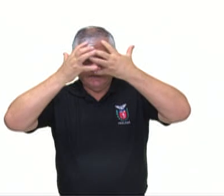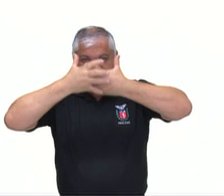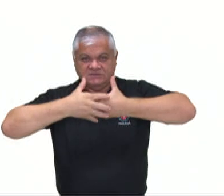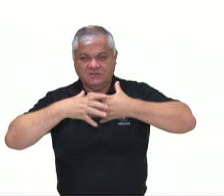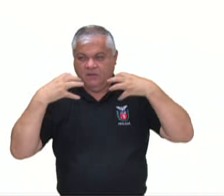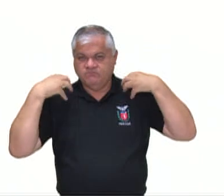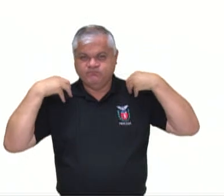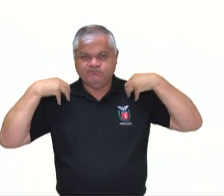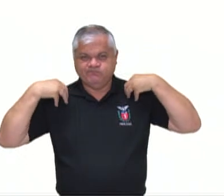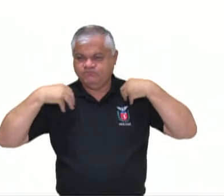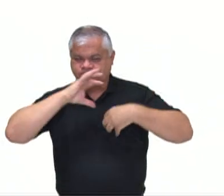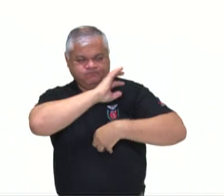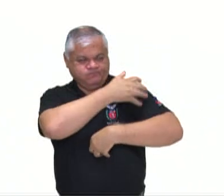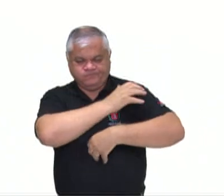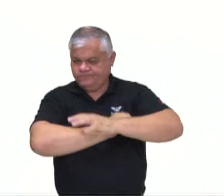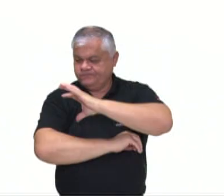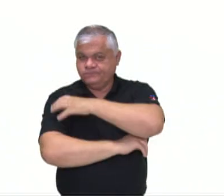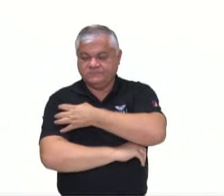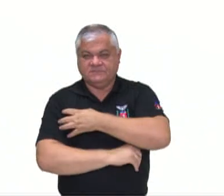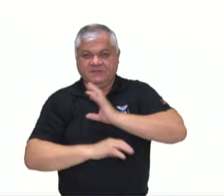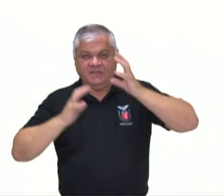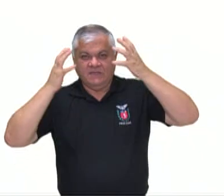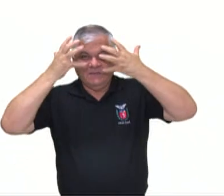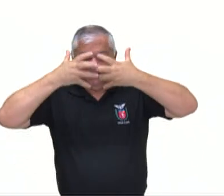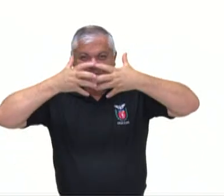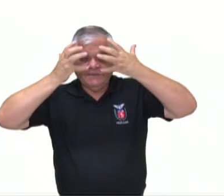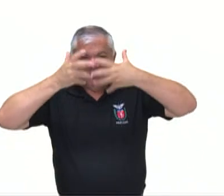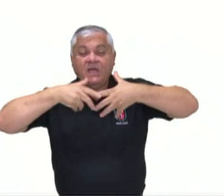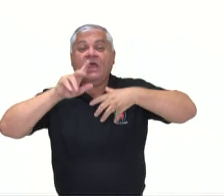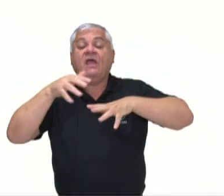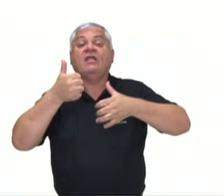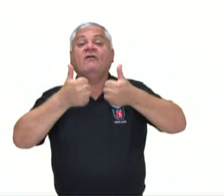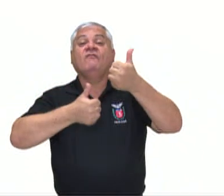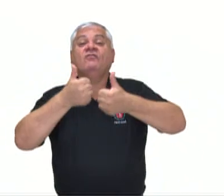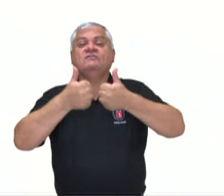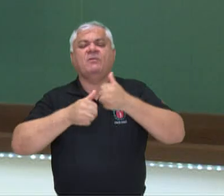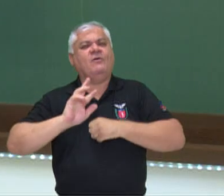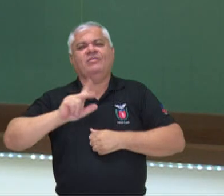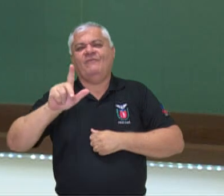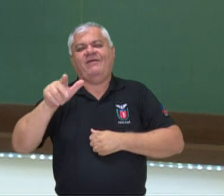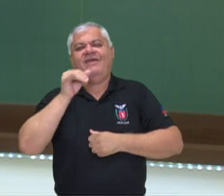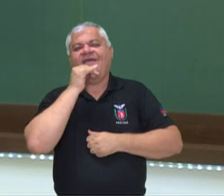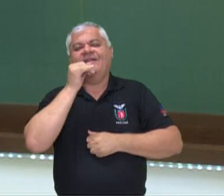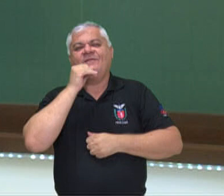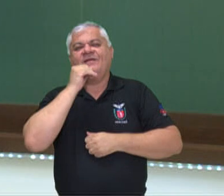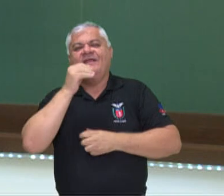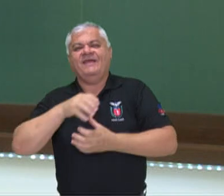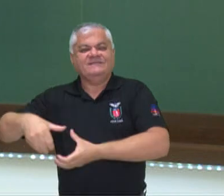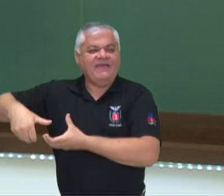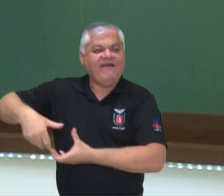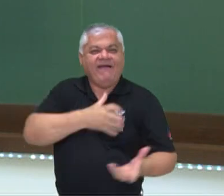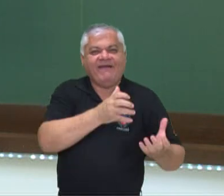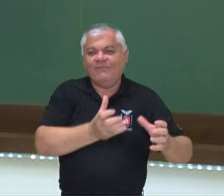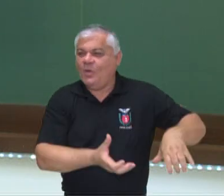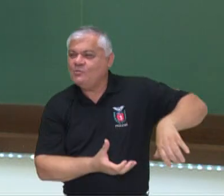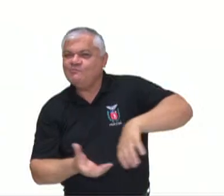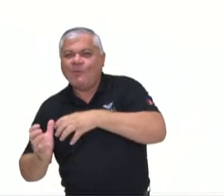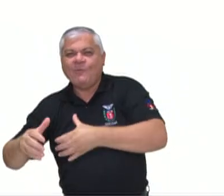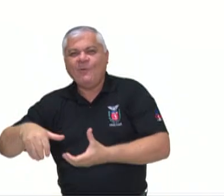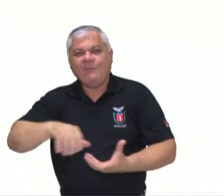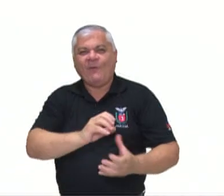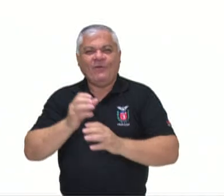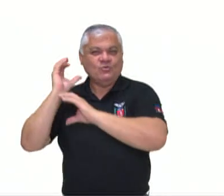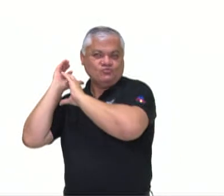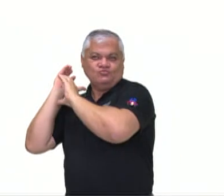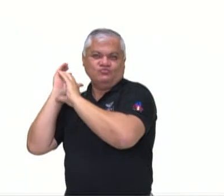termo futebol. O nome ficou, mas ele não tem muito a ver. Ele é bem mais parecido com o rugby do que com o futebol. É um esporte que